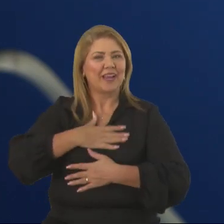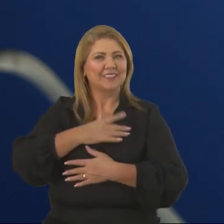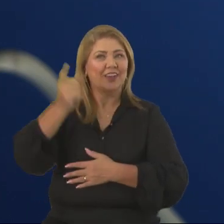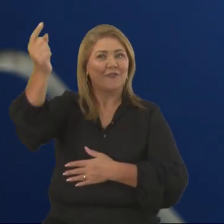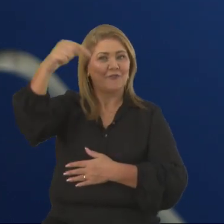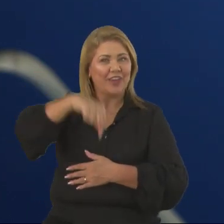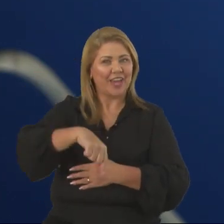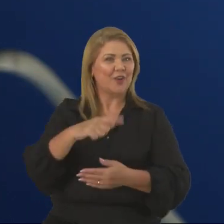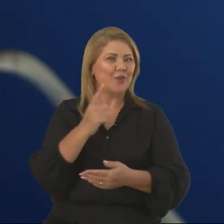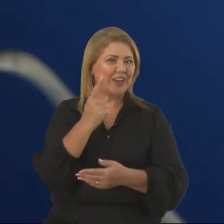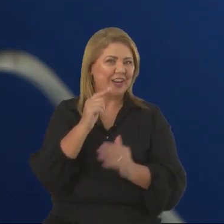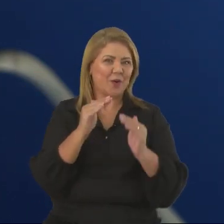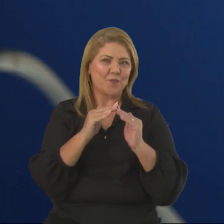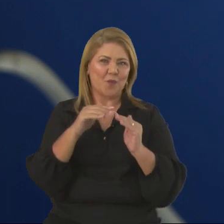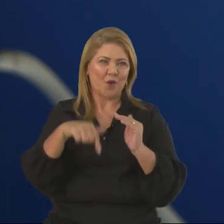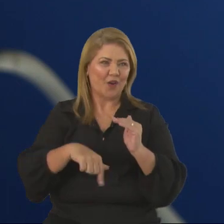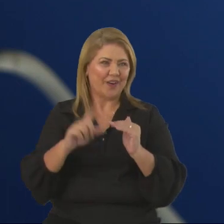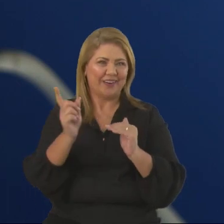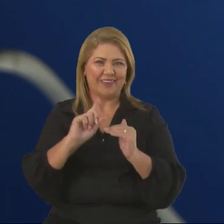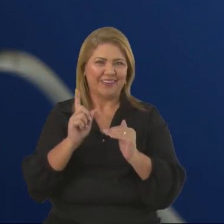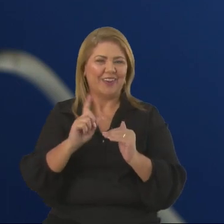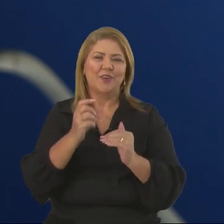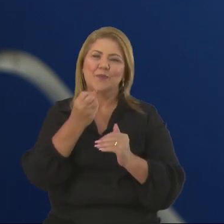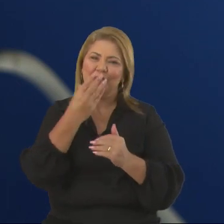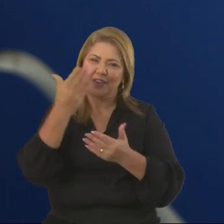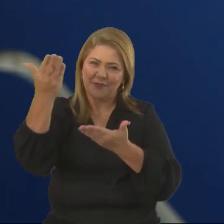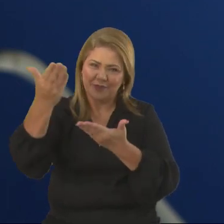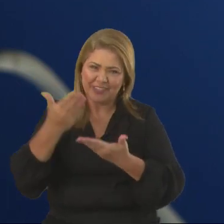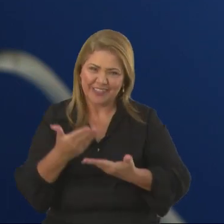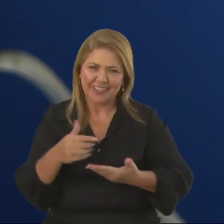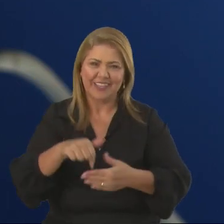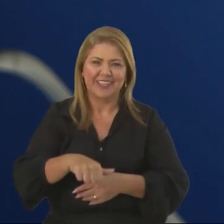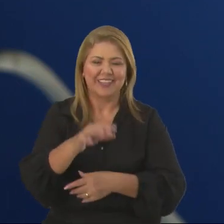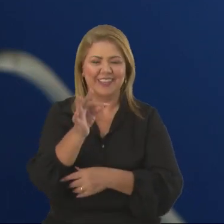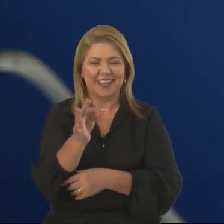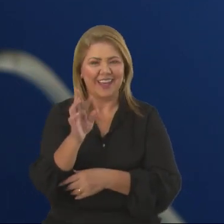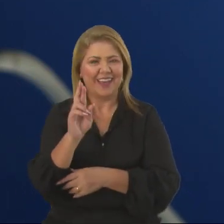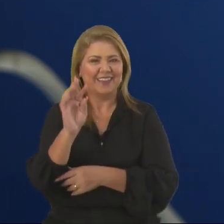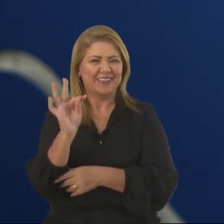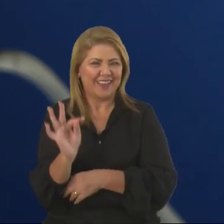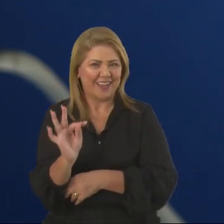muito bem-vinda e bem-vinda ao nosso Tribunal Regional do Trabalho.